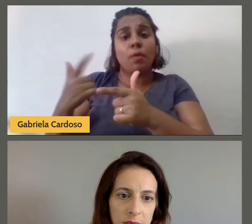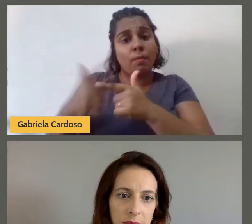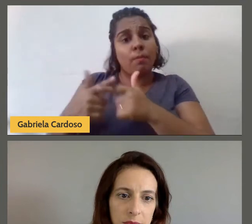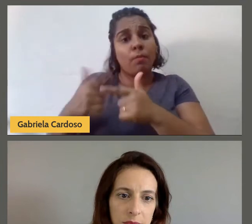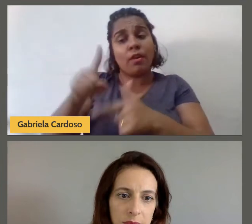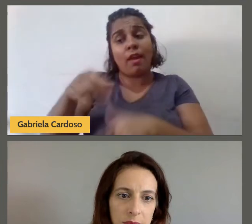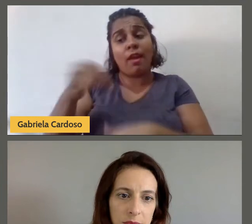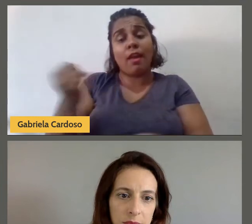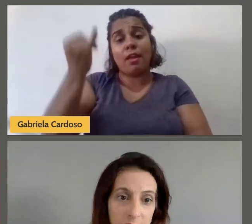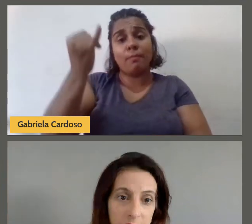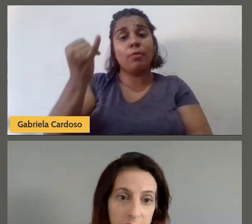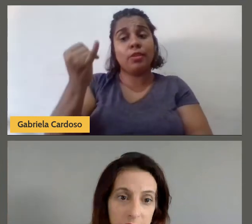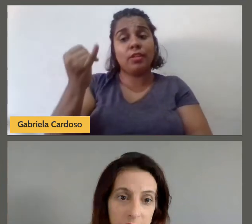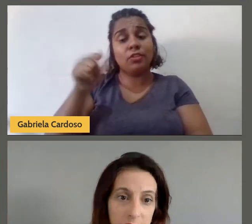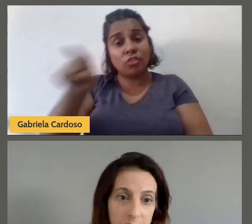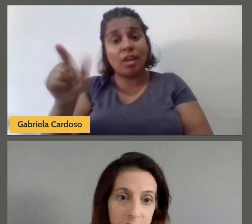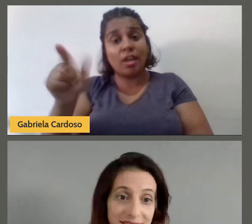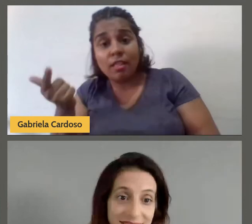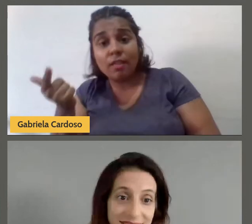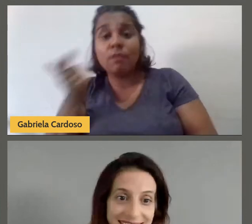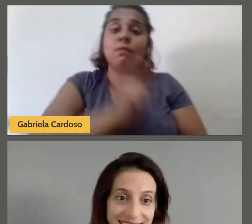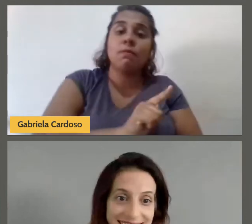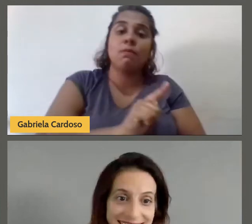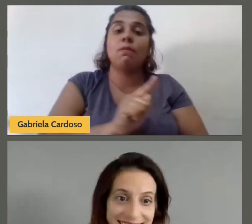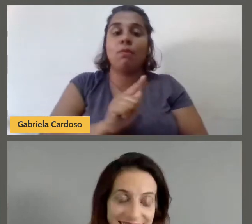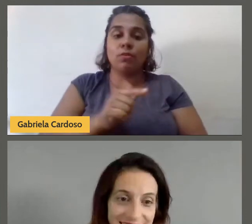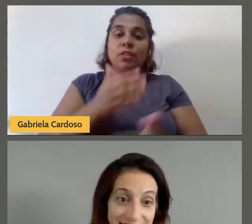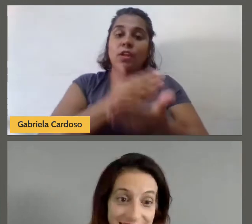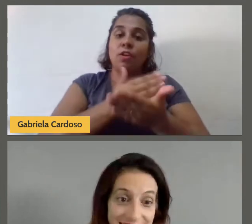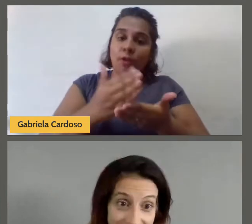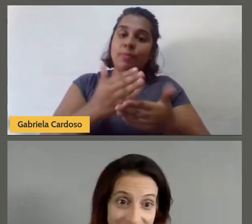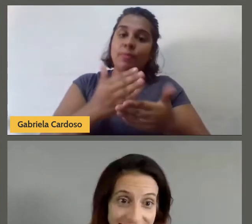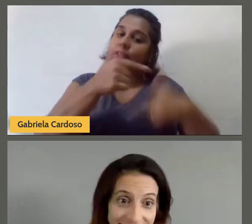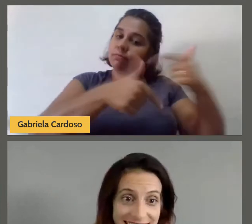mercado para eles poderem melhorar a geração de renda.